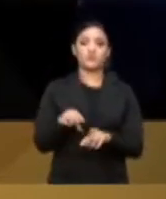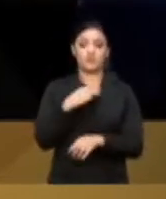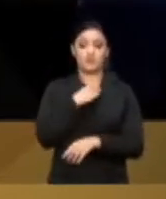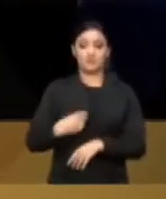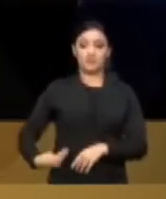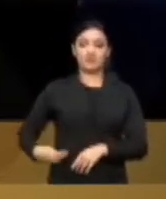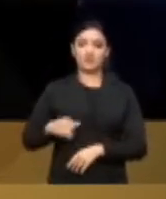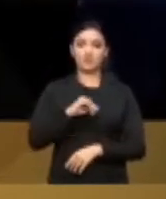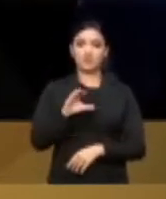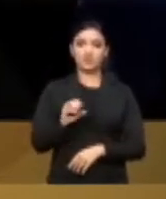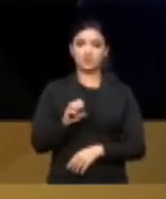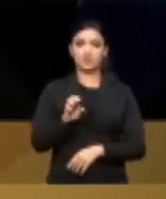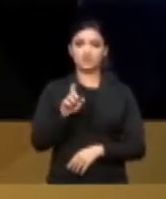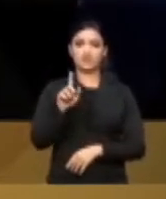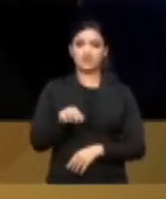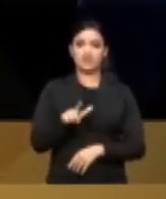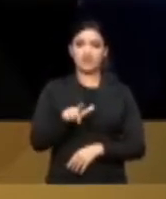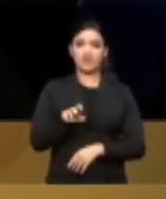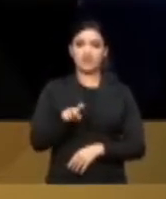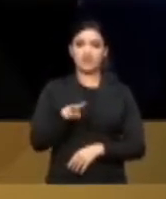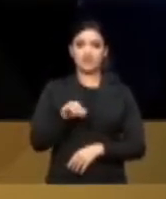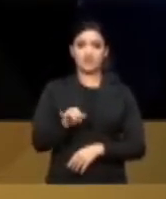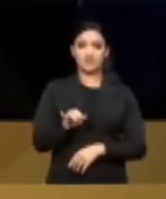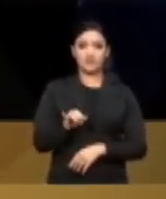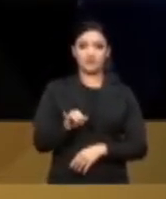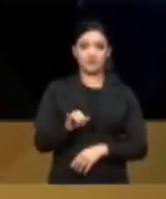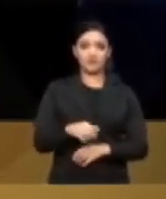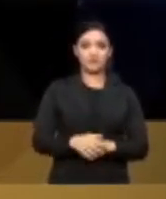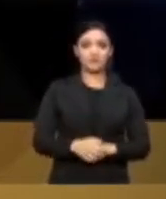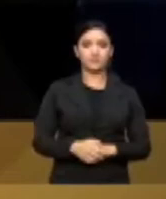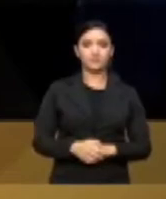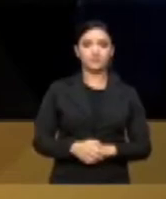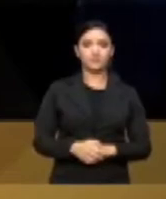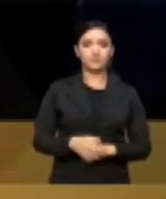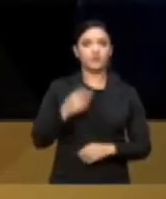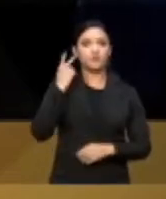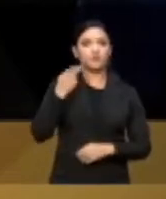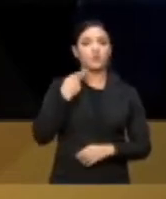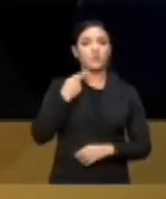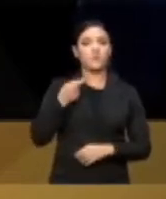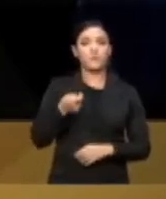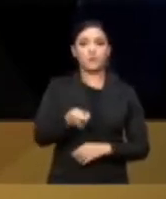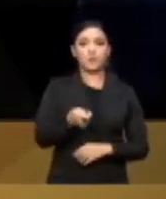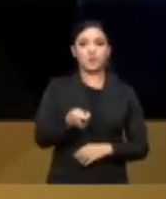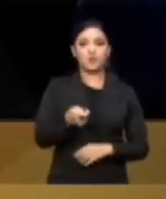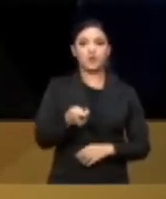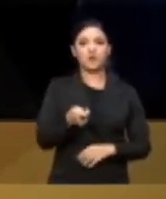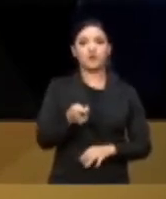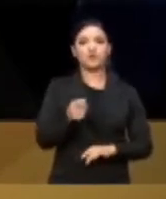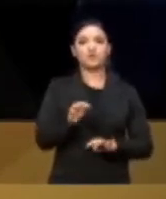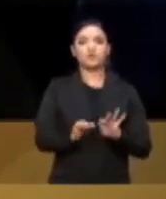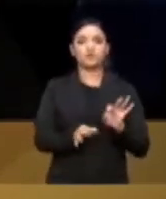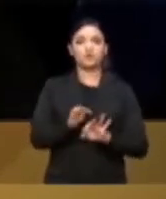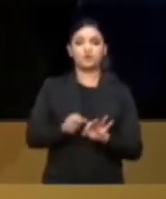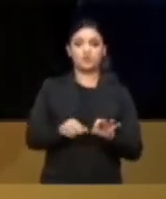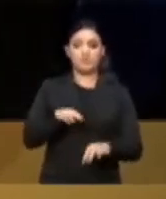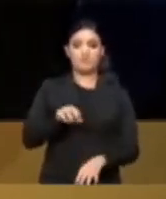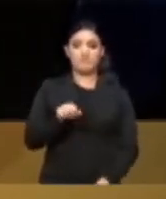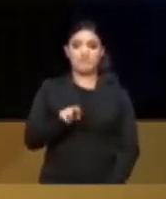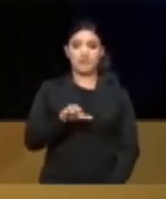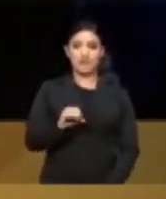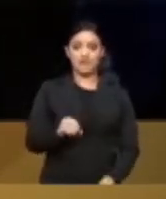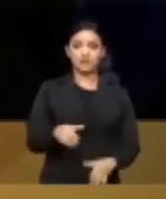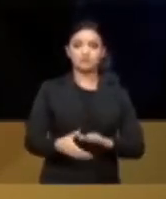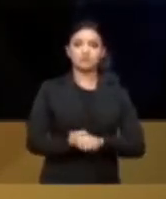Levi, o senhor Procurador-Geral de Justiça de São Paulo, Mário Sarrugo, senhores